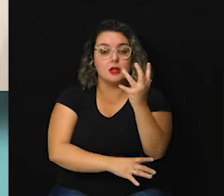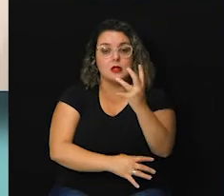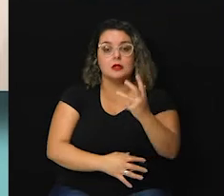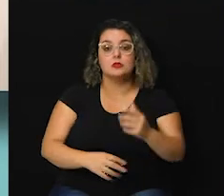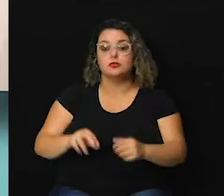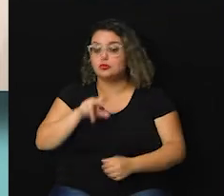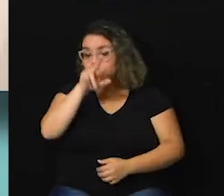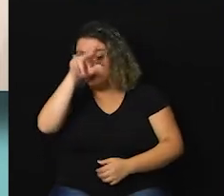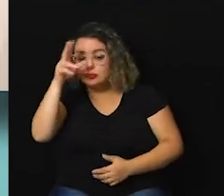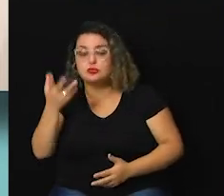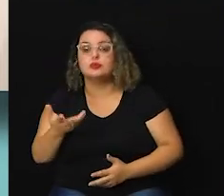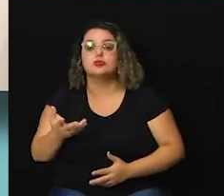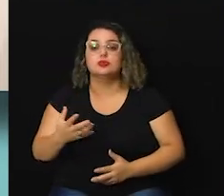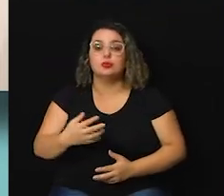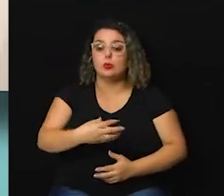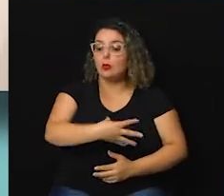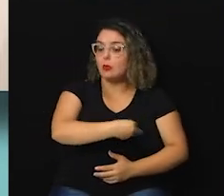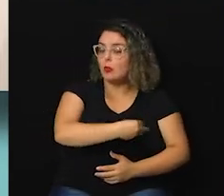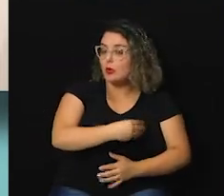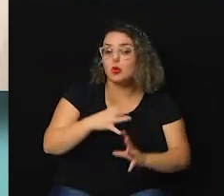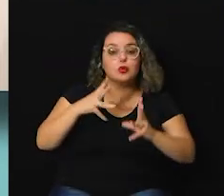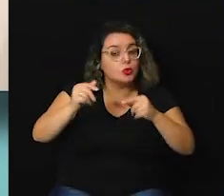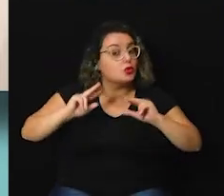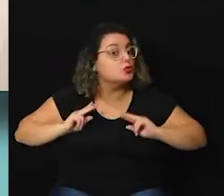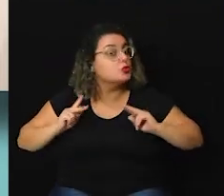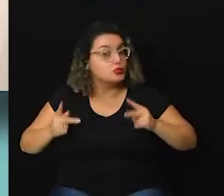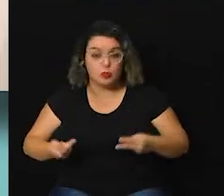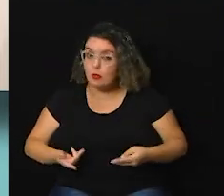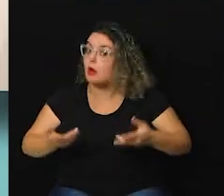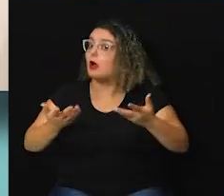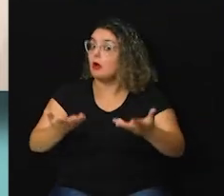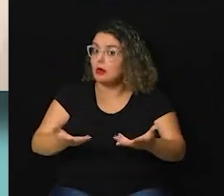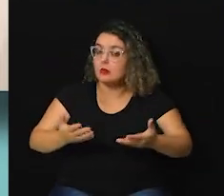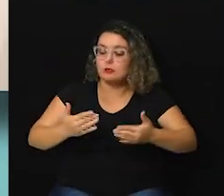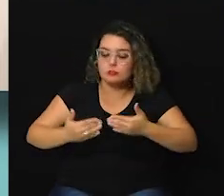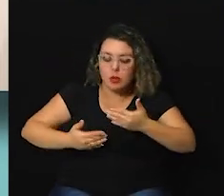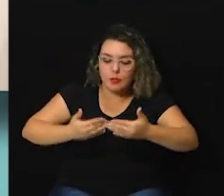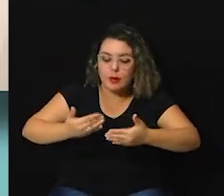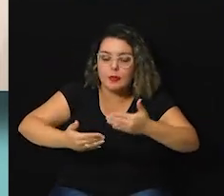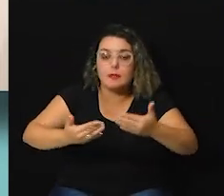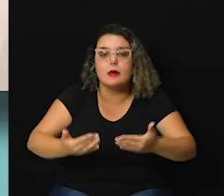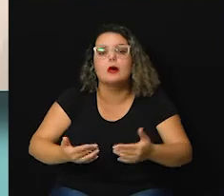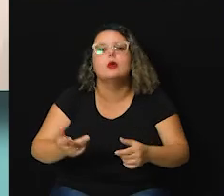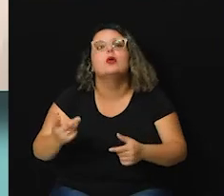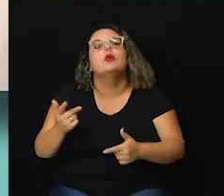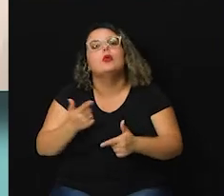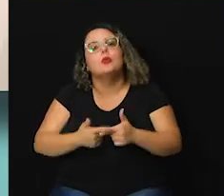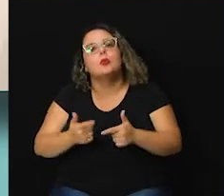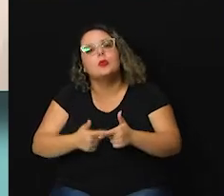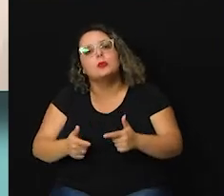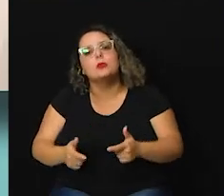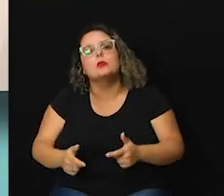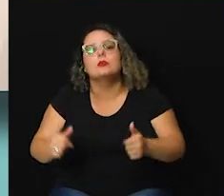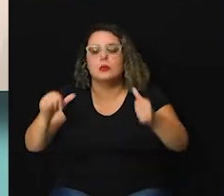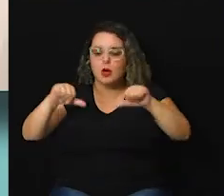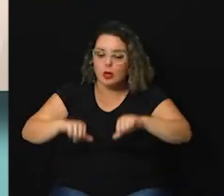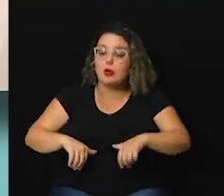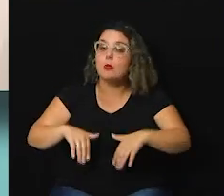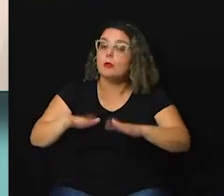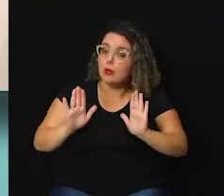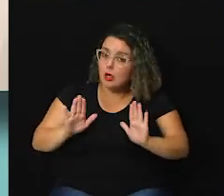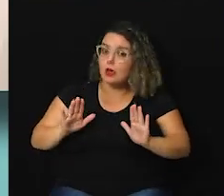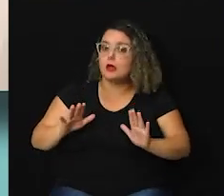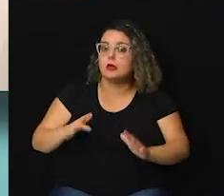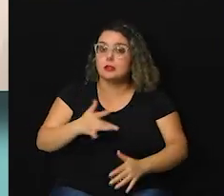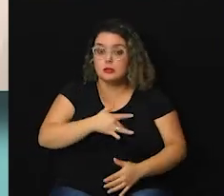insetos, dos mamíferos, todos são afetados. E isso forma uma cadeia que pode estar se somando e prejudicando mais ainda